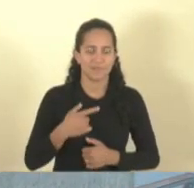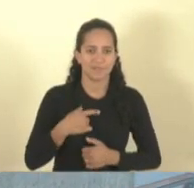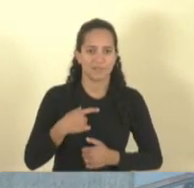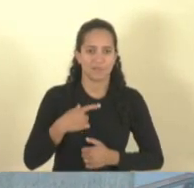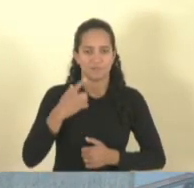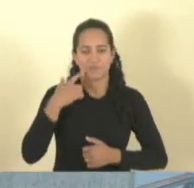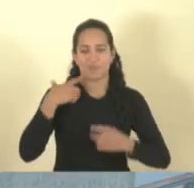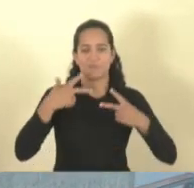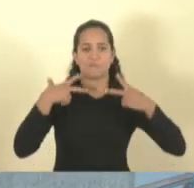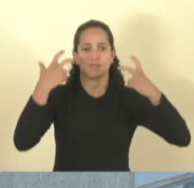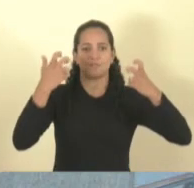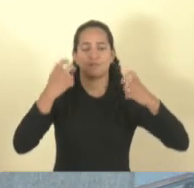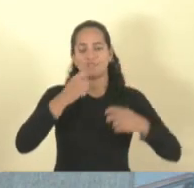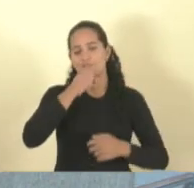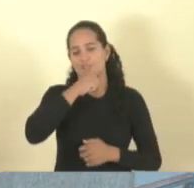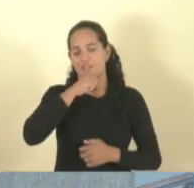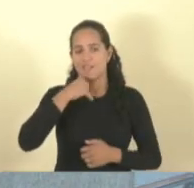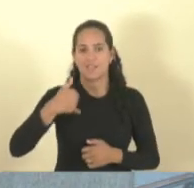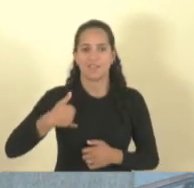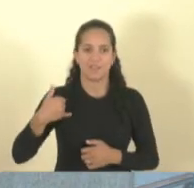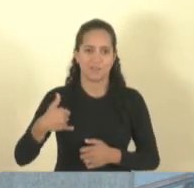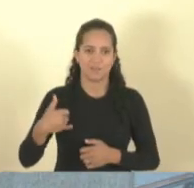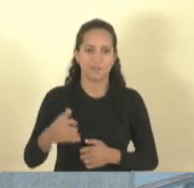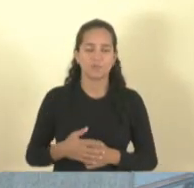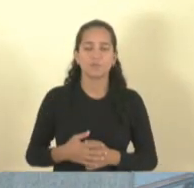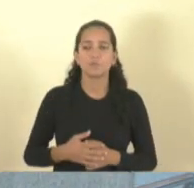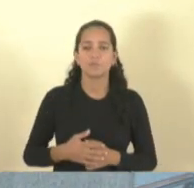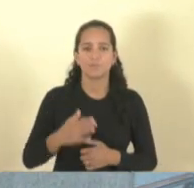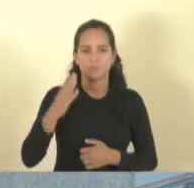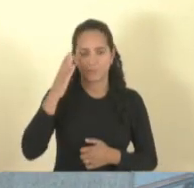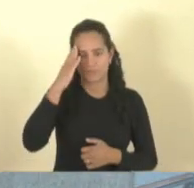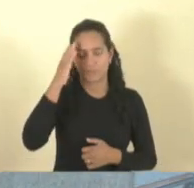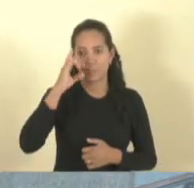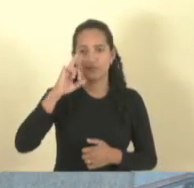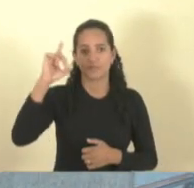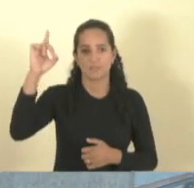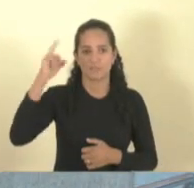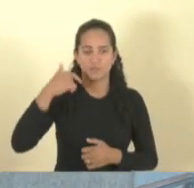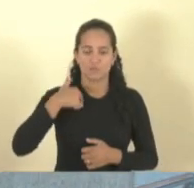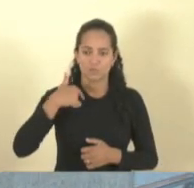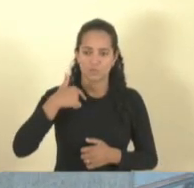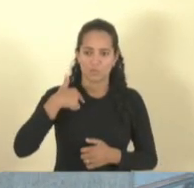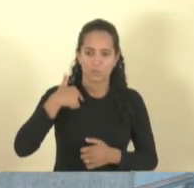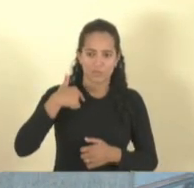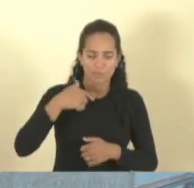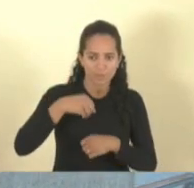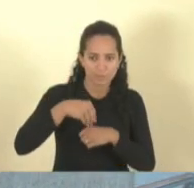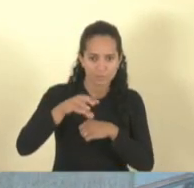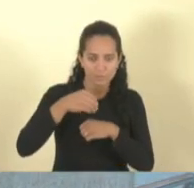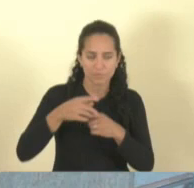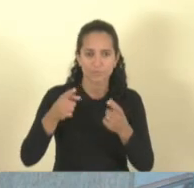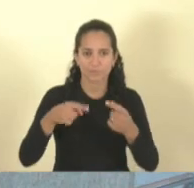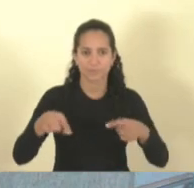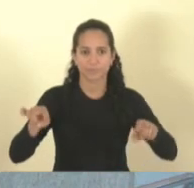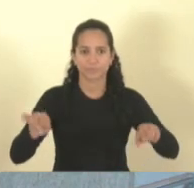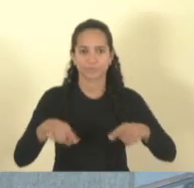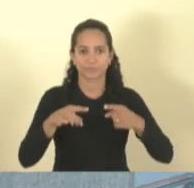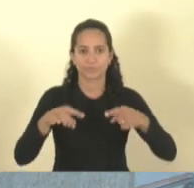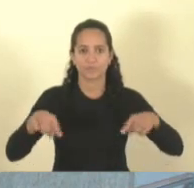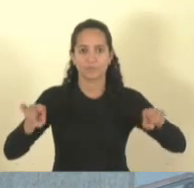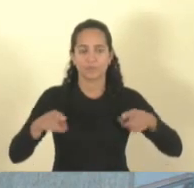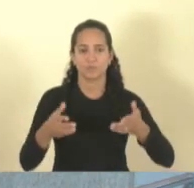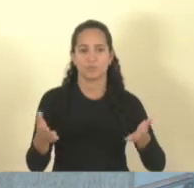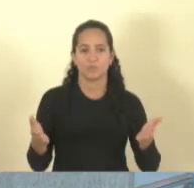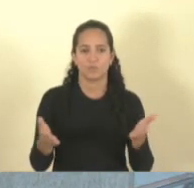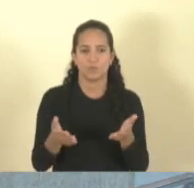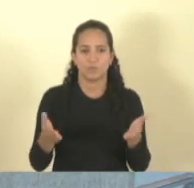de velho. Mas graças a Deus estou aqui para poder passar esse dom, a música. A música de hoje vai